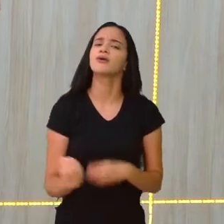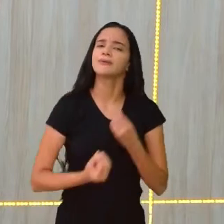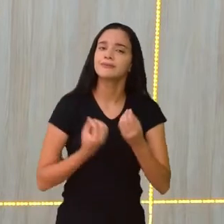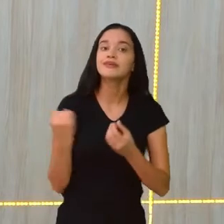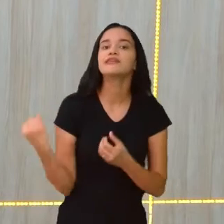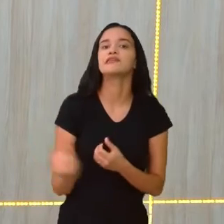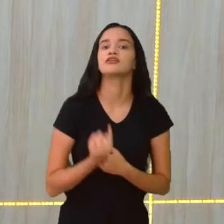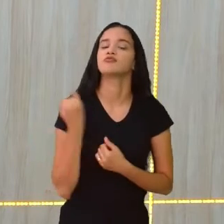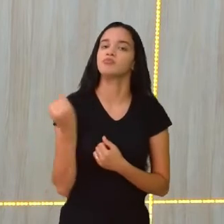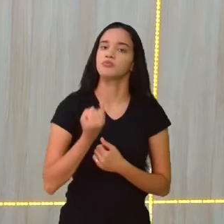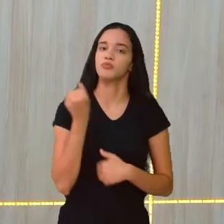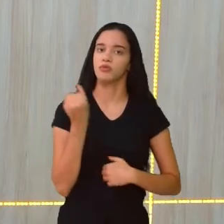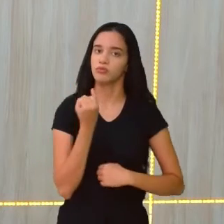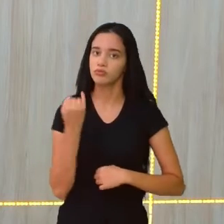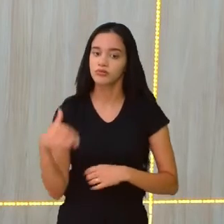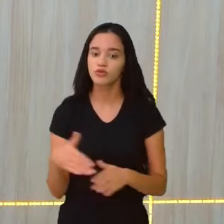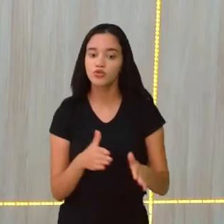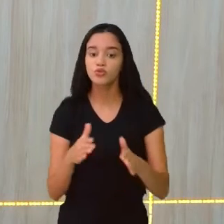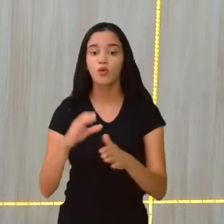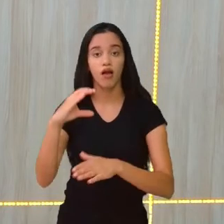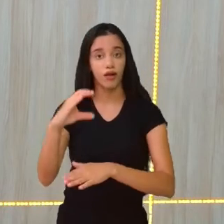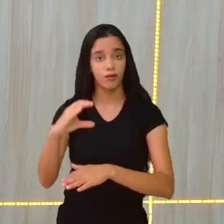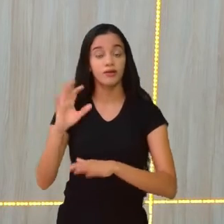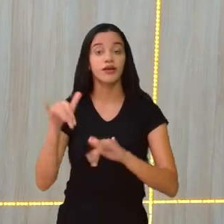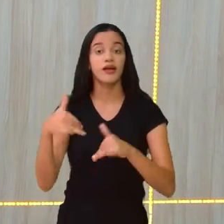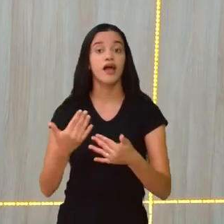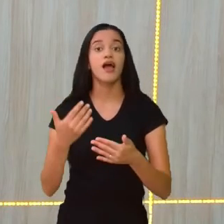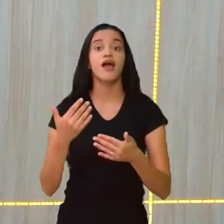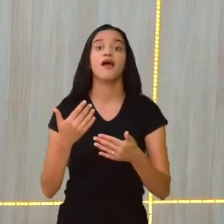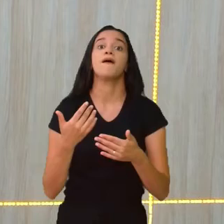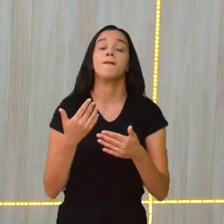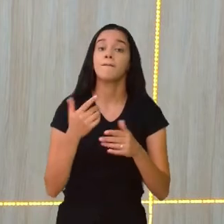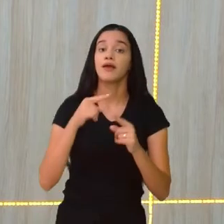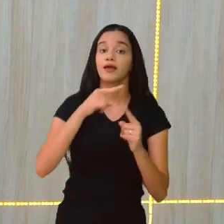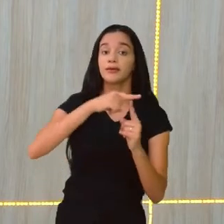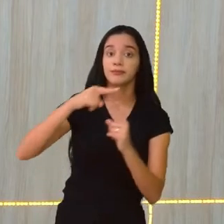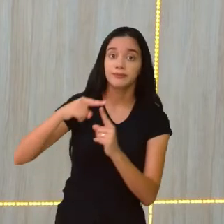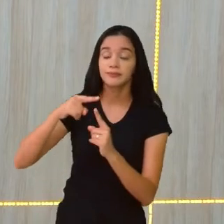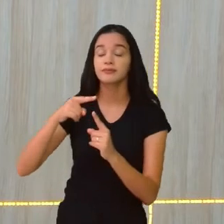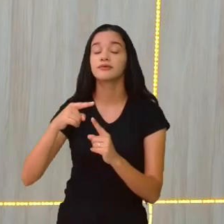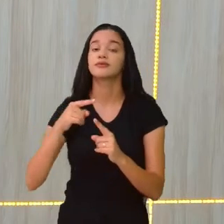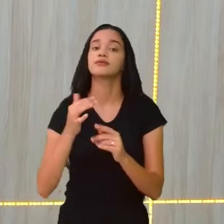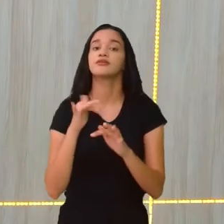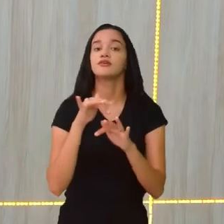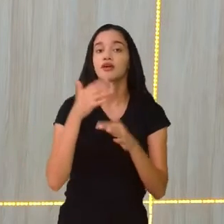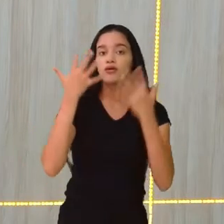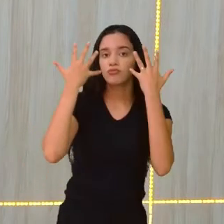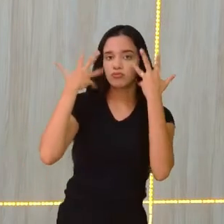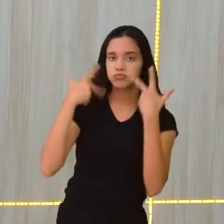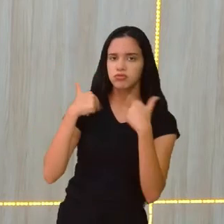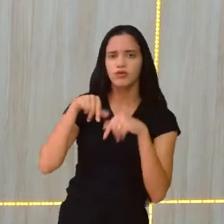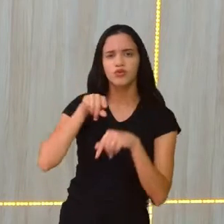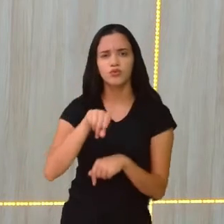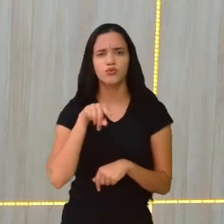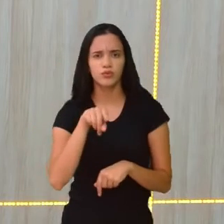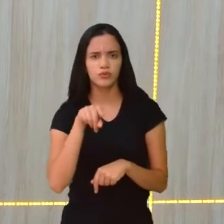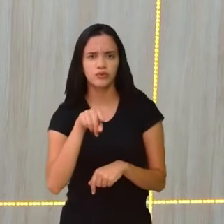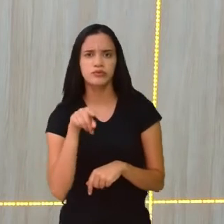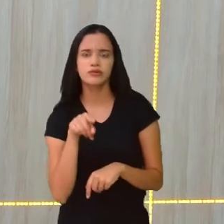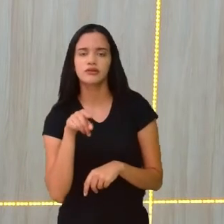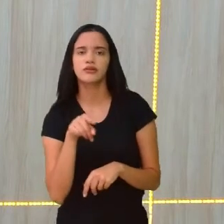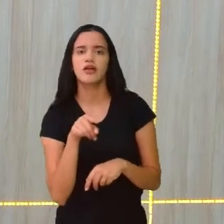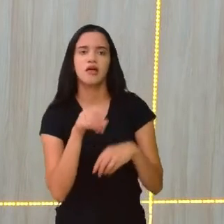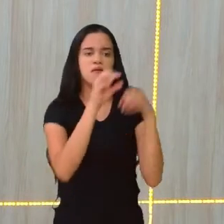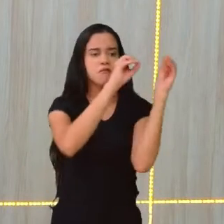importante a vegetação do rio Capibaribe. Ele é importante para a manutenção das espécies. Então, a partir do momento que você destrói